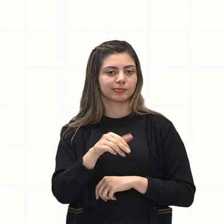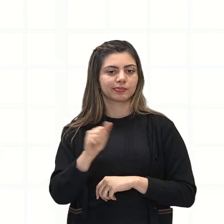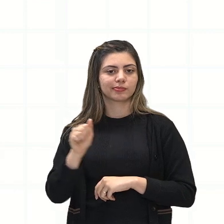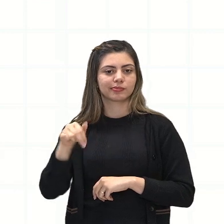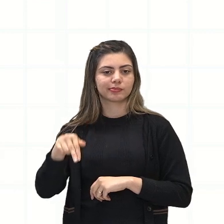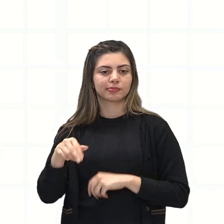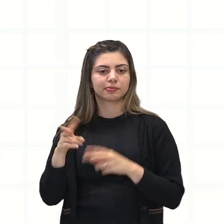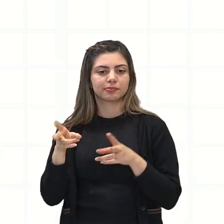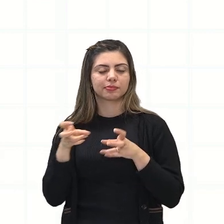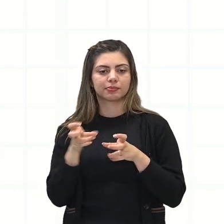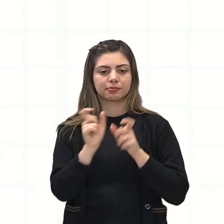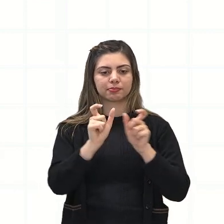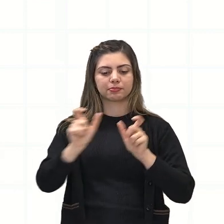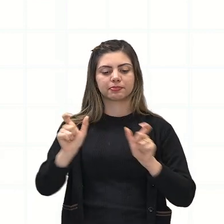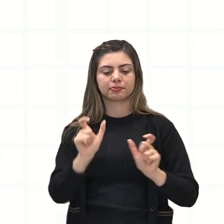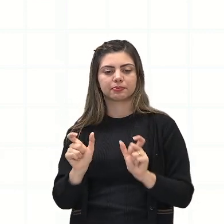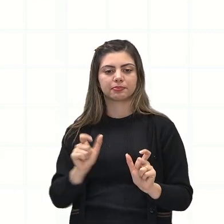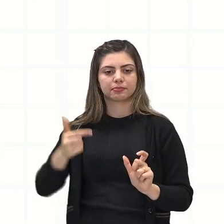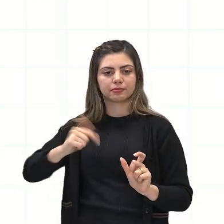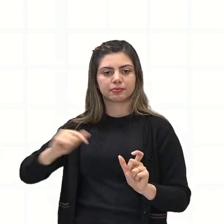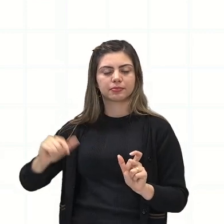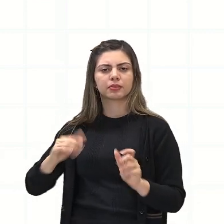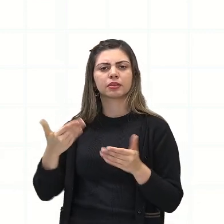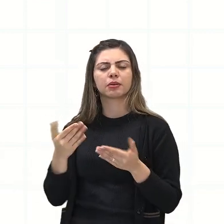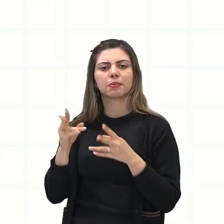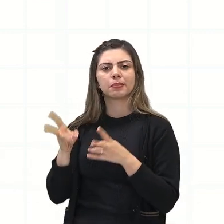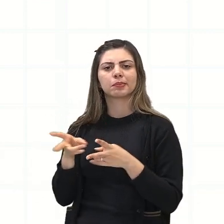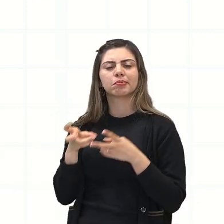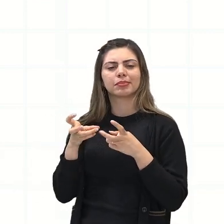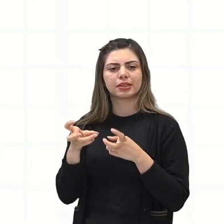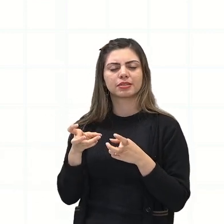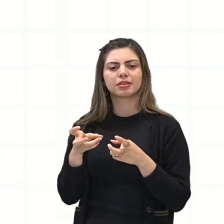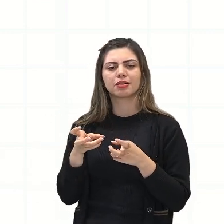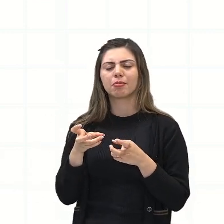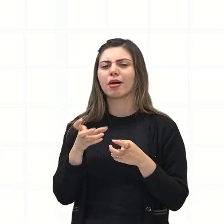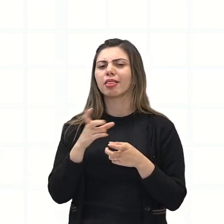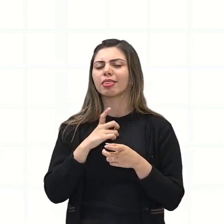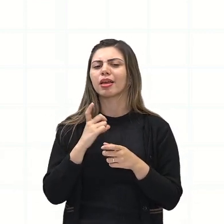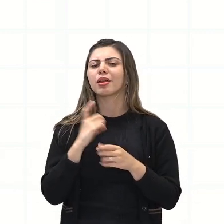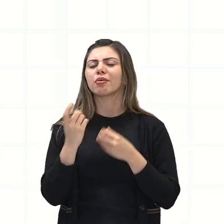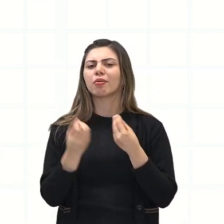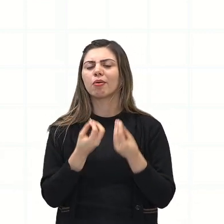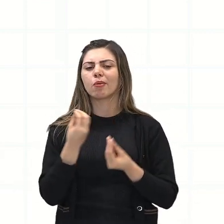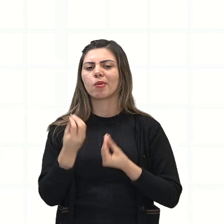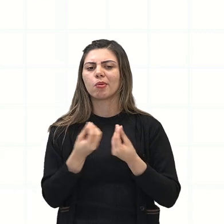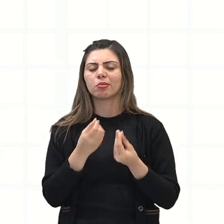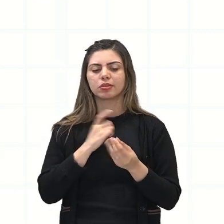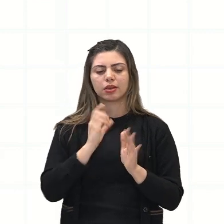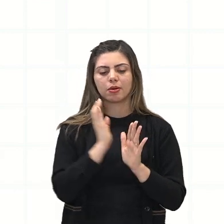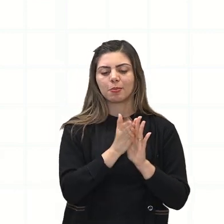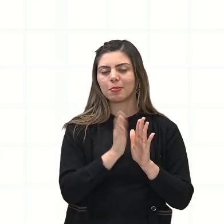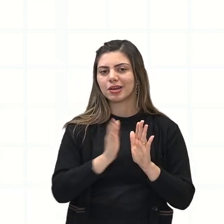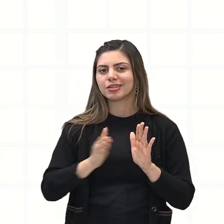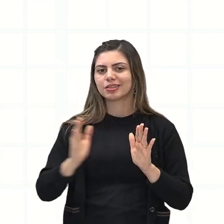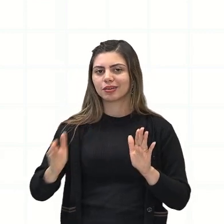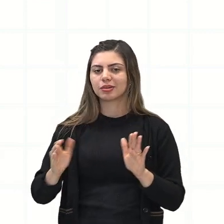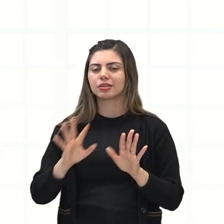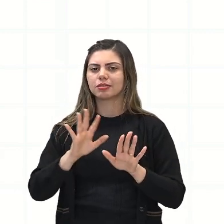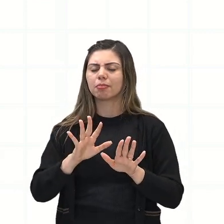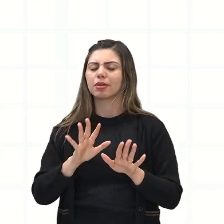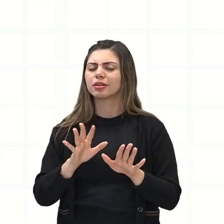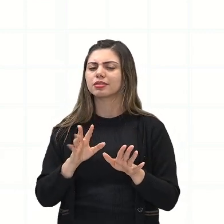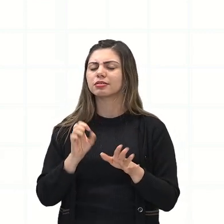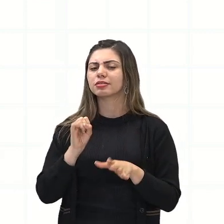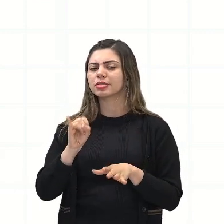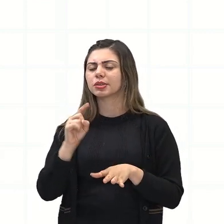In, on, in. Percebam que a modificação, a gente vai ver a seguir, faz com que tenha uma sequência de ondas. Mas mais do que isso, se